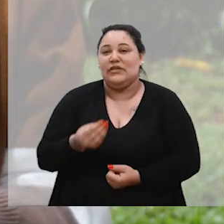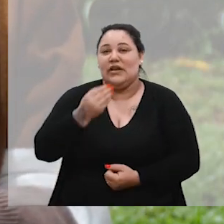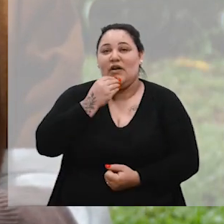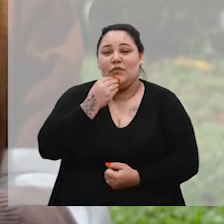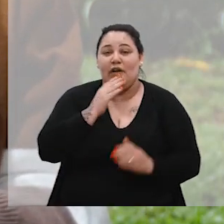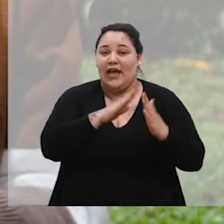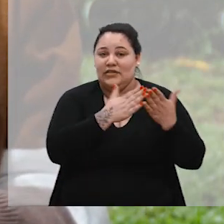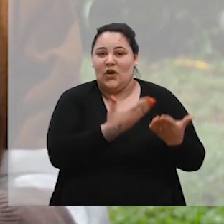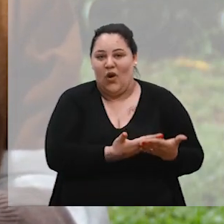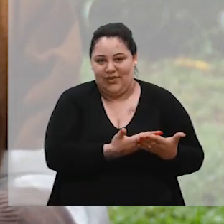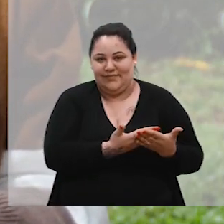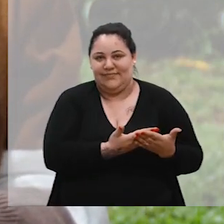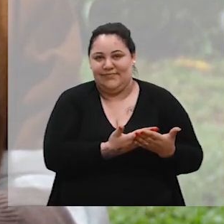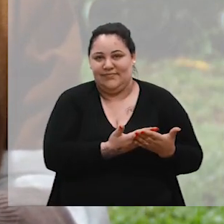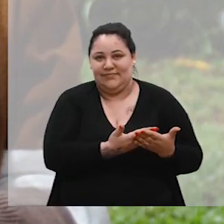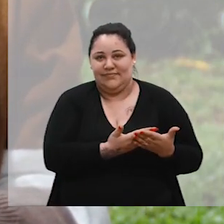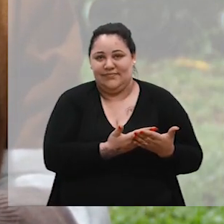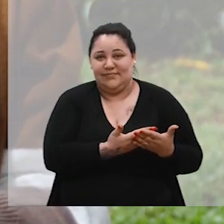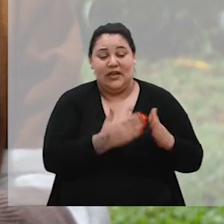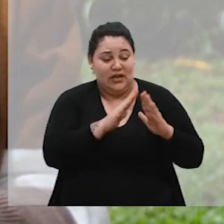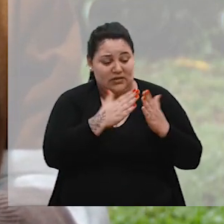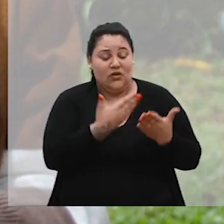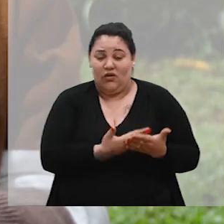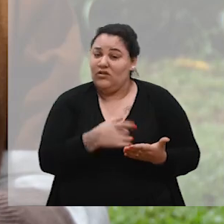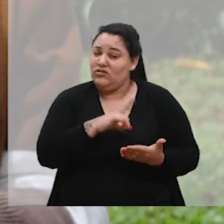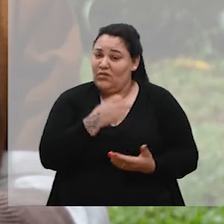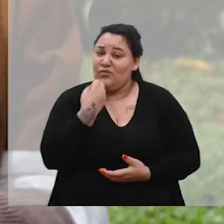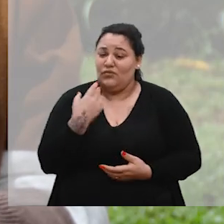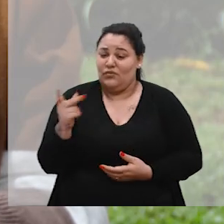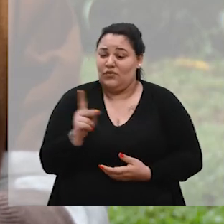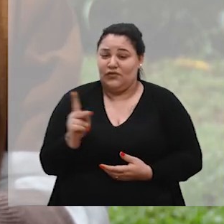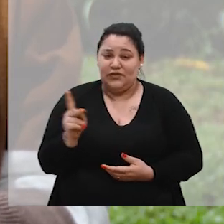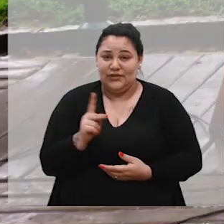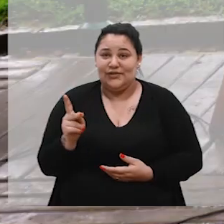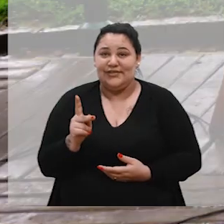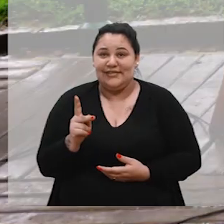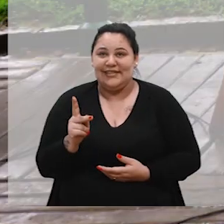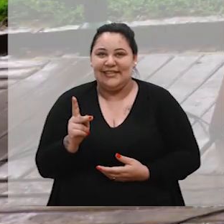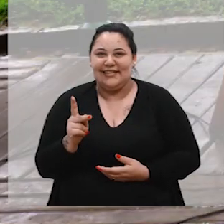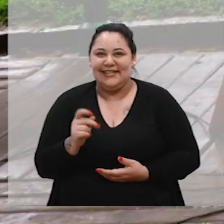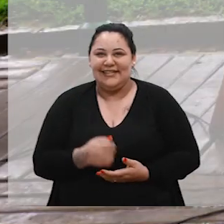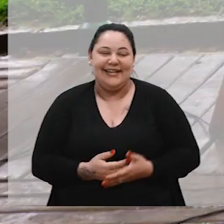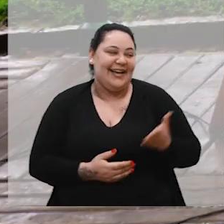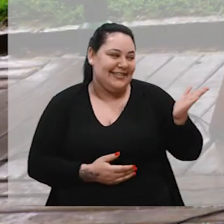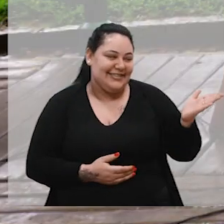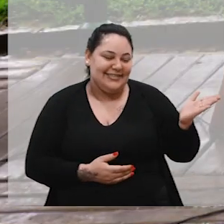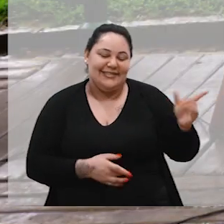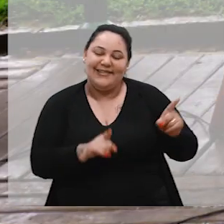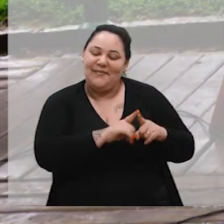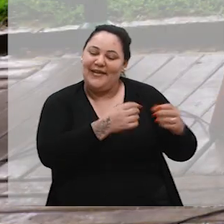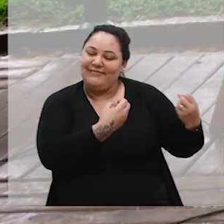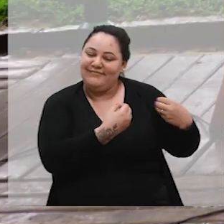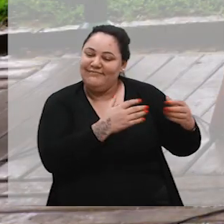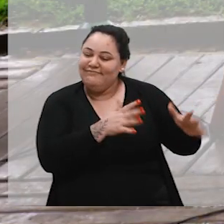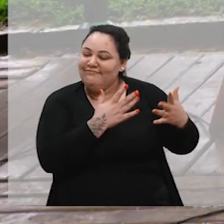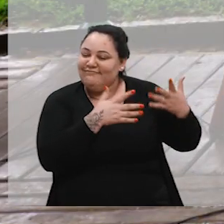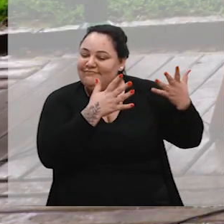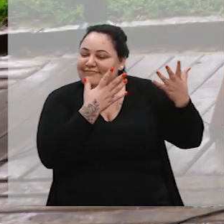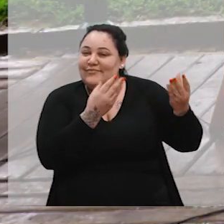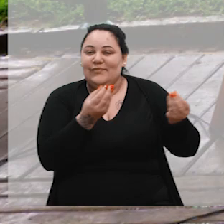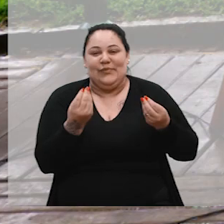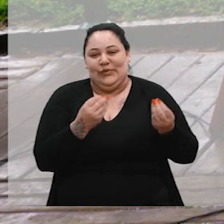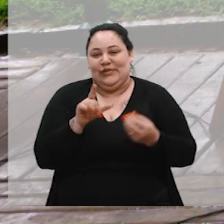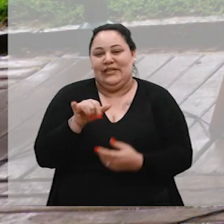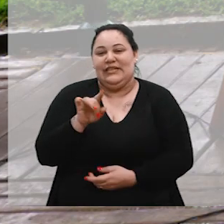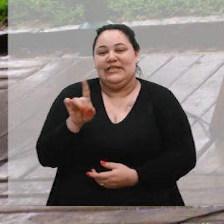escola. Certamente eu tive bons professores, uma aqui ao lado, né? Que também me incentivou muito, né? Lisana